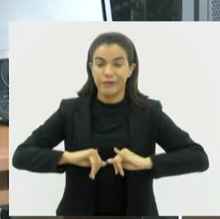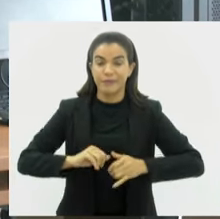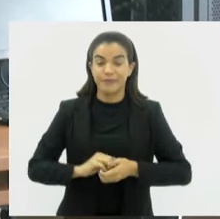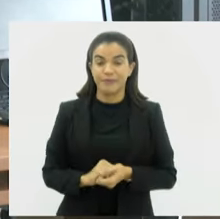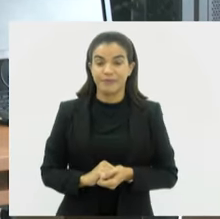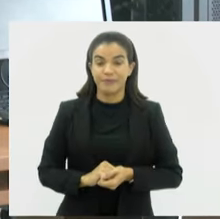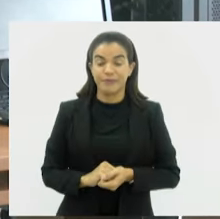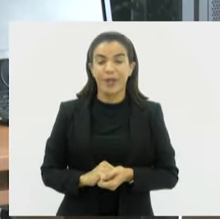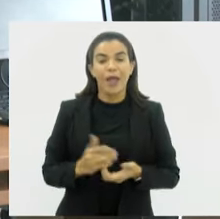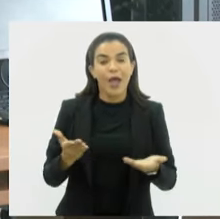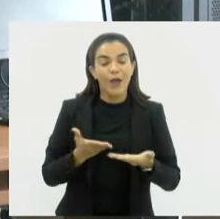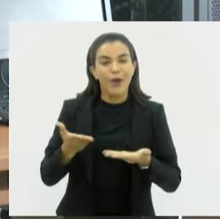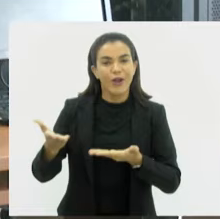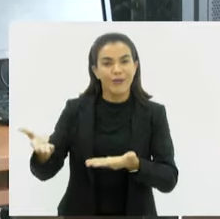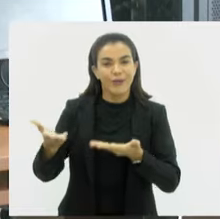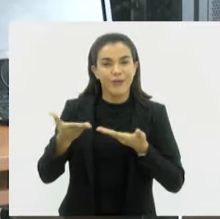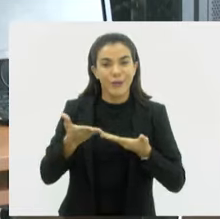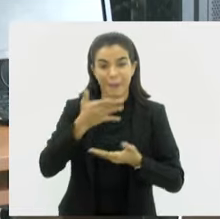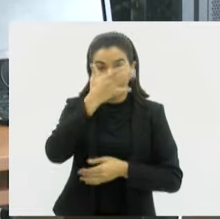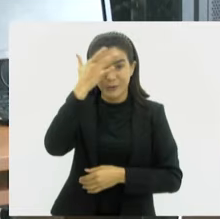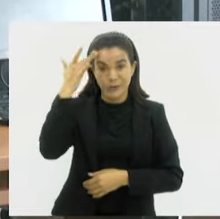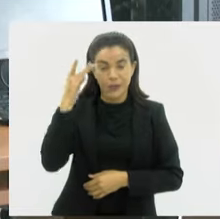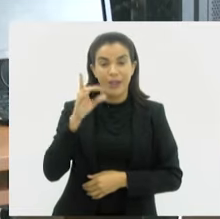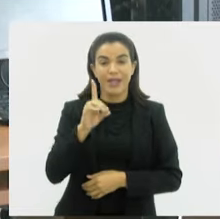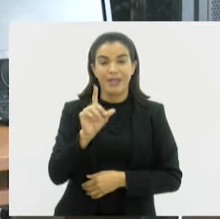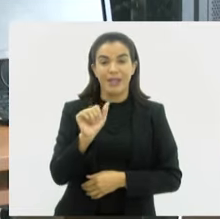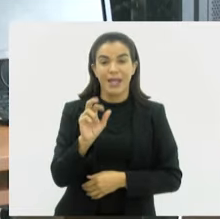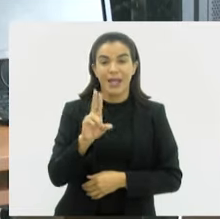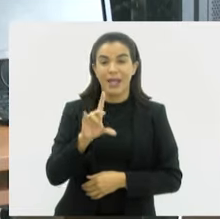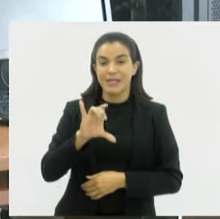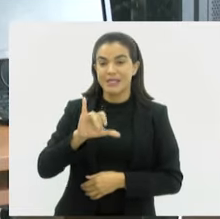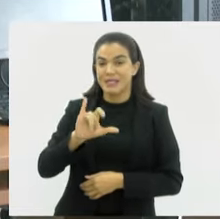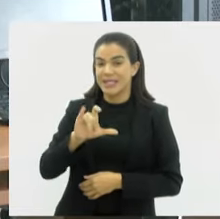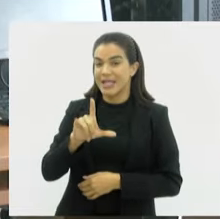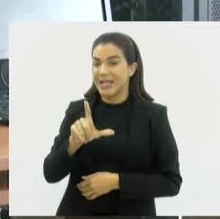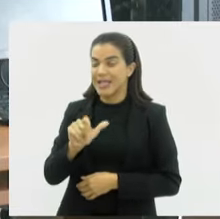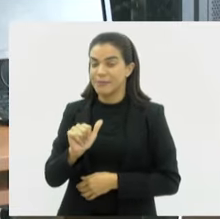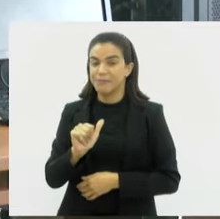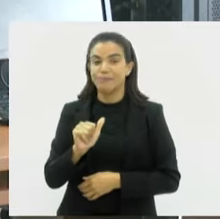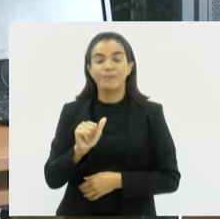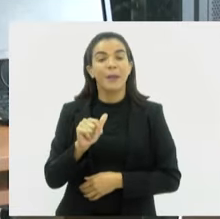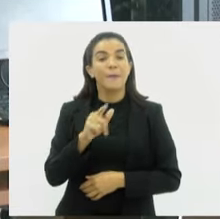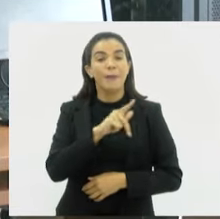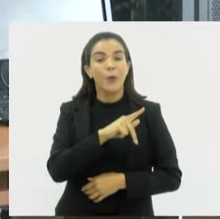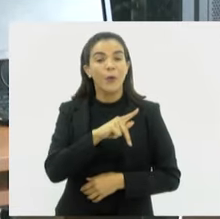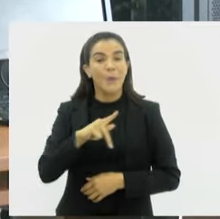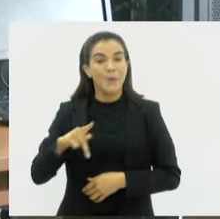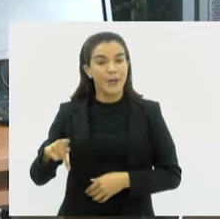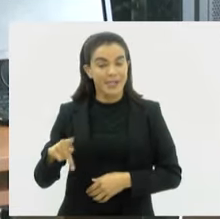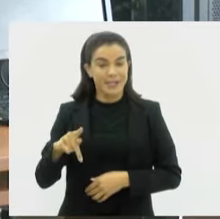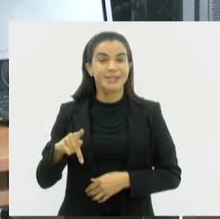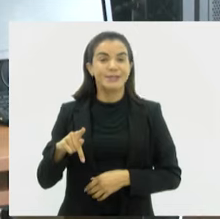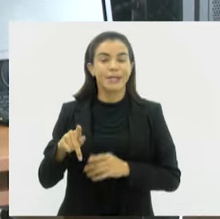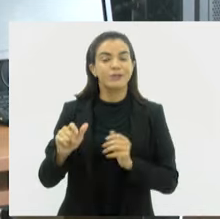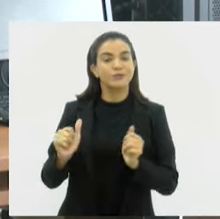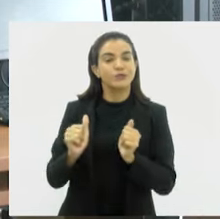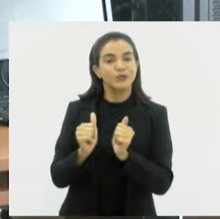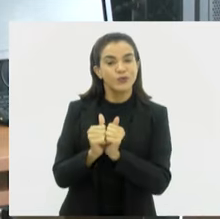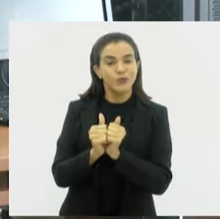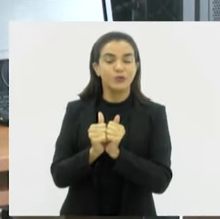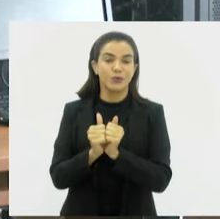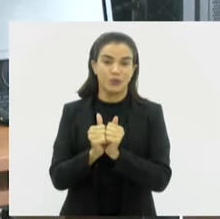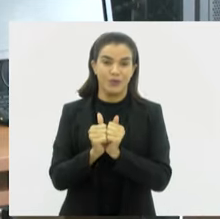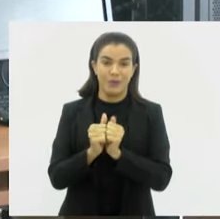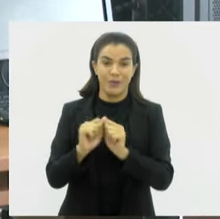Eu vou chamar agora ao vivo a repórter Darcília Lima, que está com o presidente da Comissão de Defesa das Pessoas com Deficiência aqui da